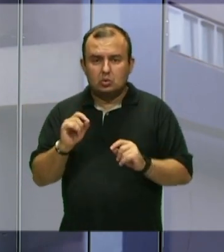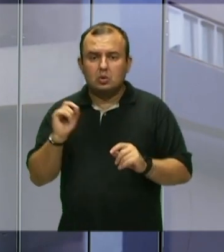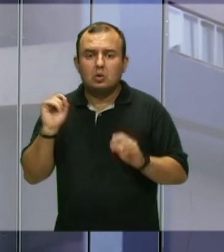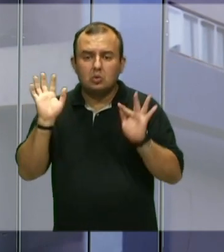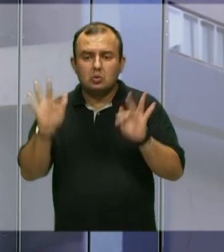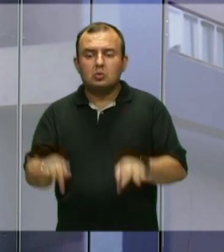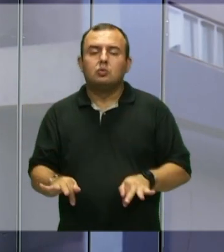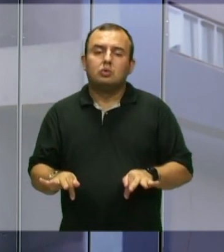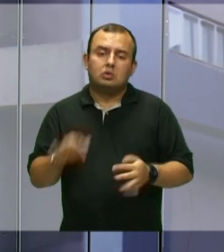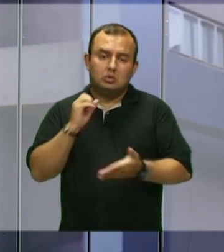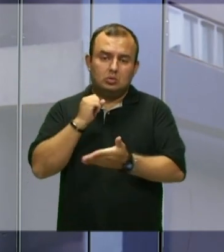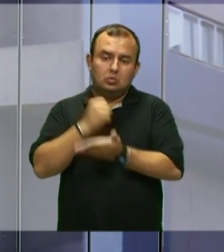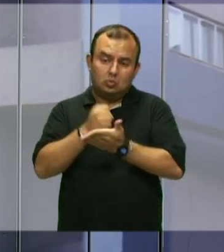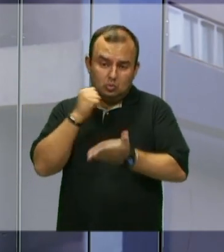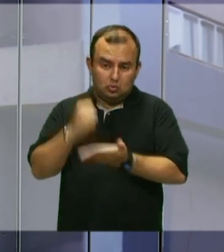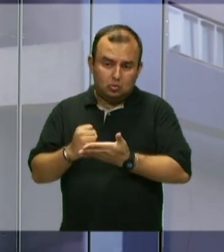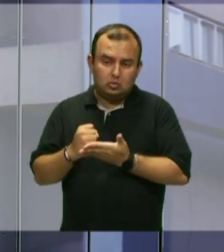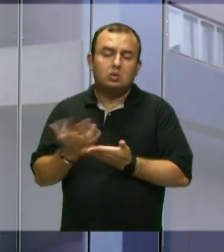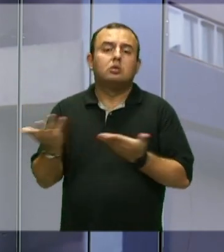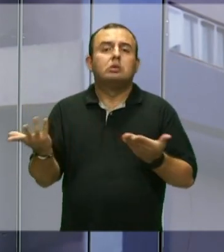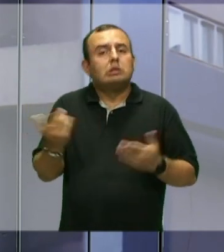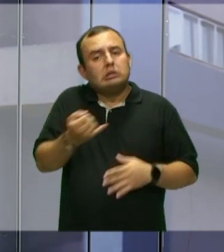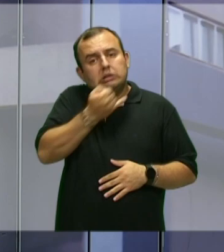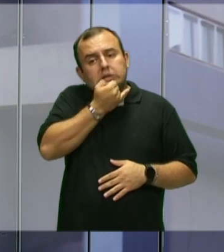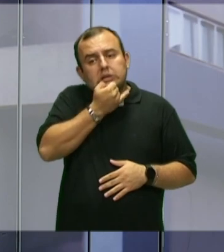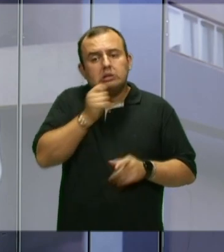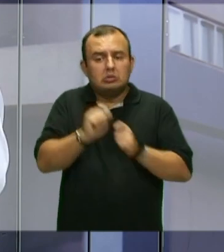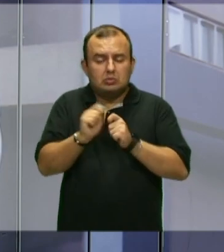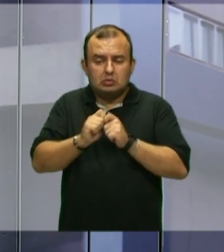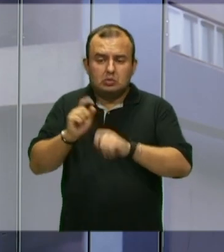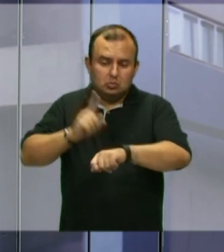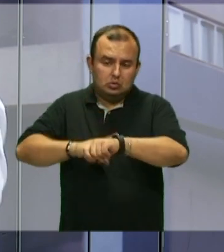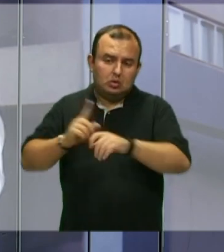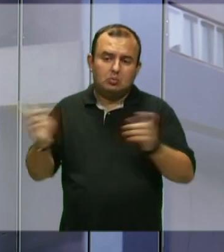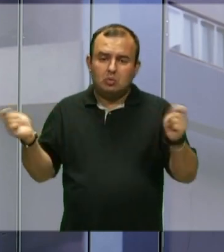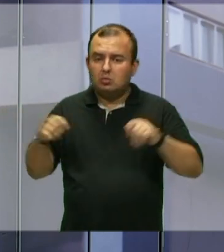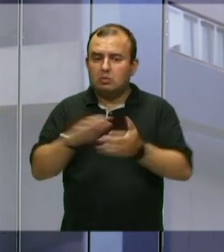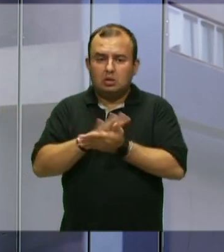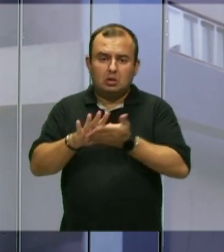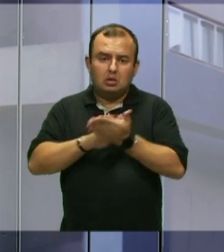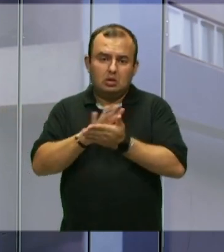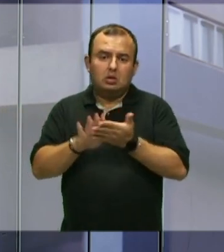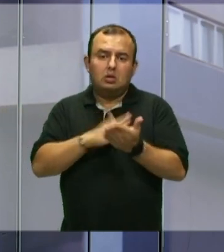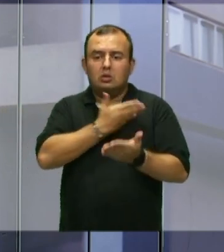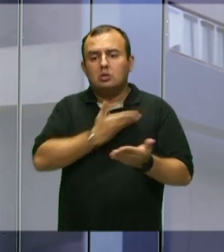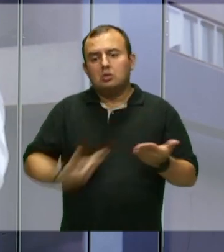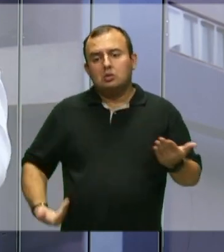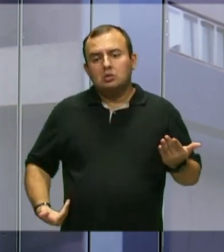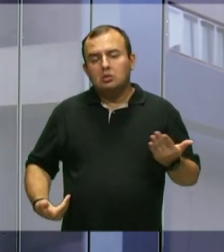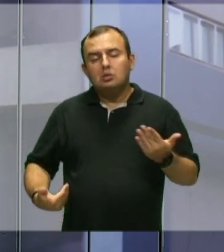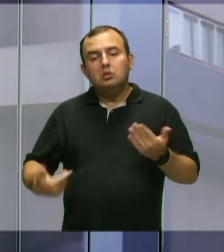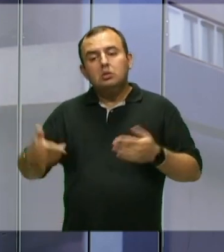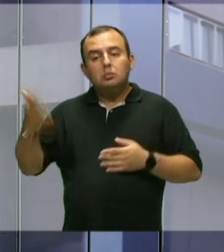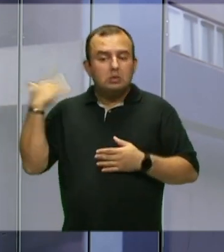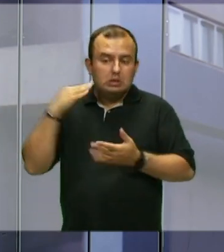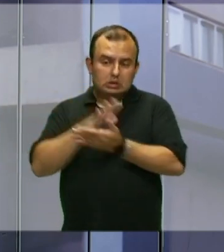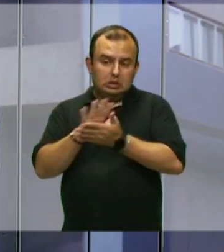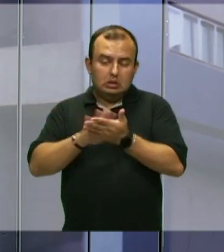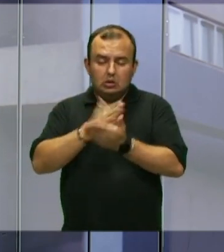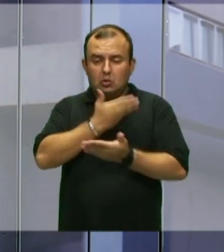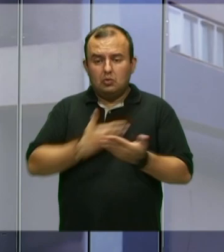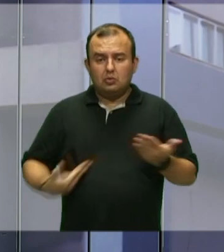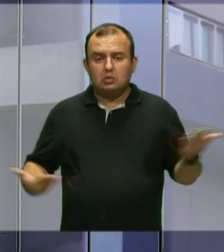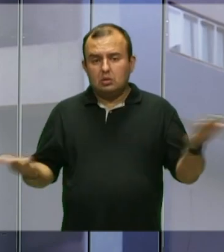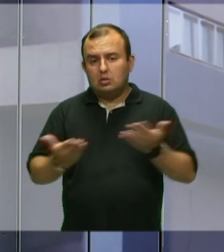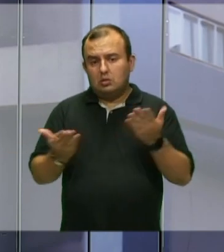da concessão. E, infelizmente, não fizeram no tempo hábil, o governo passado, e esse governo até agora também não fez